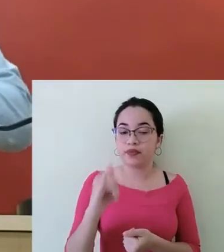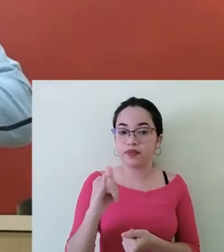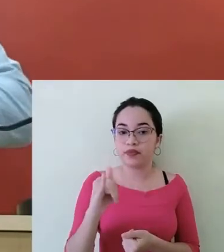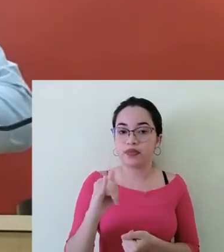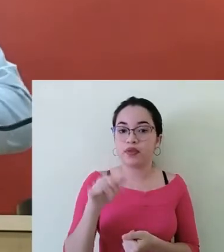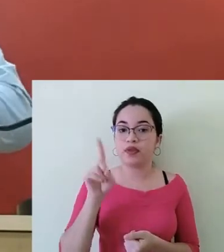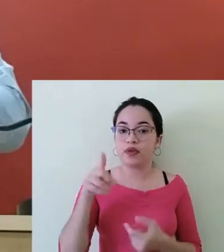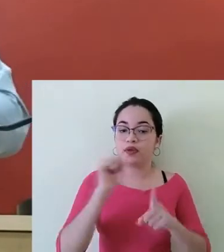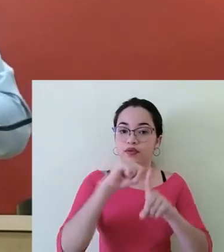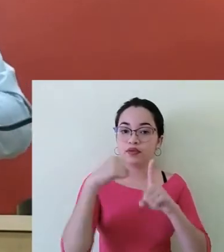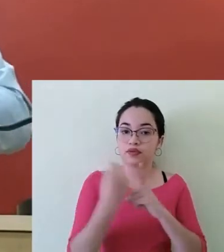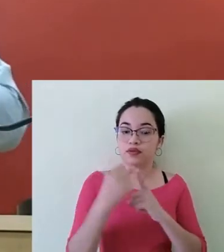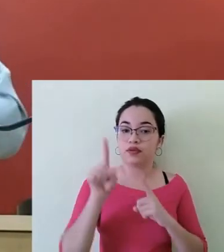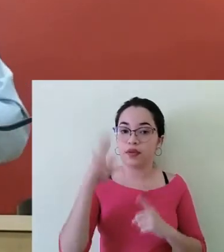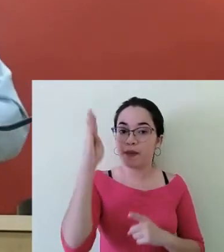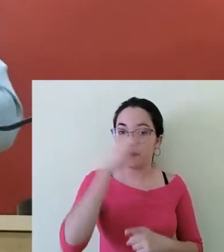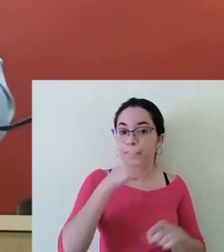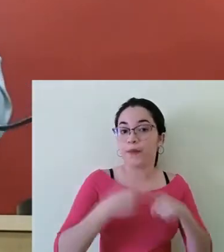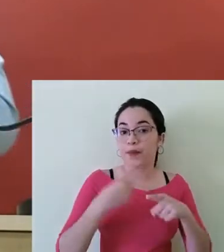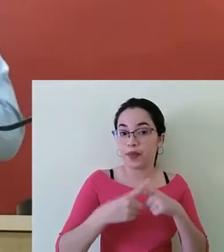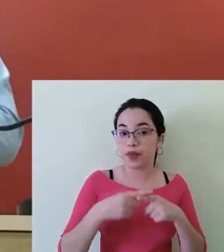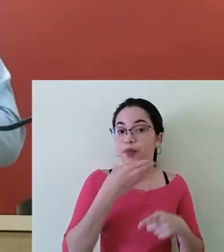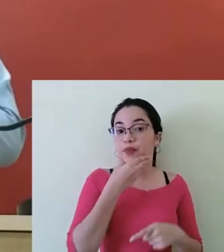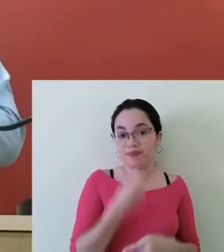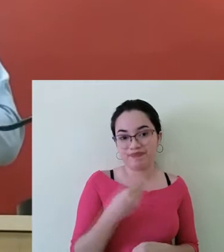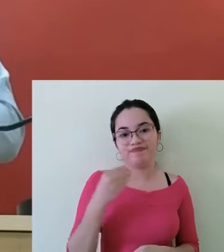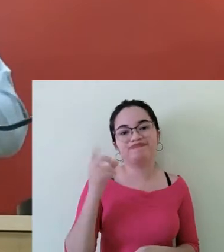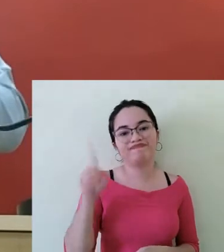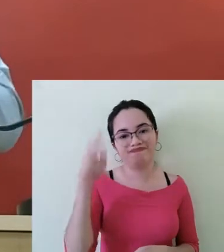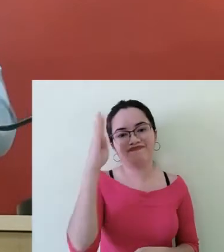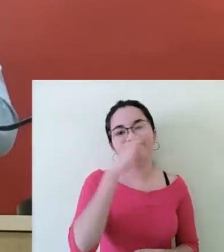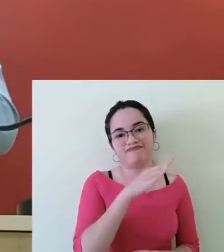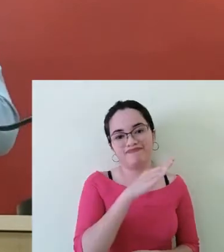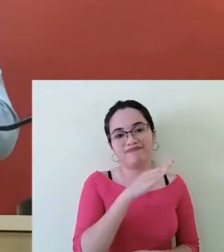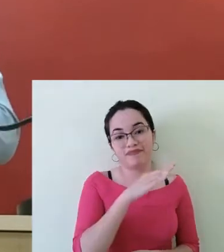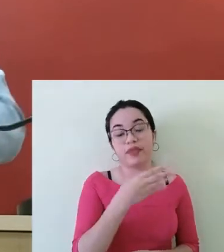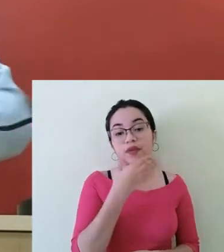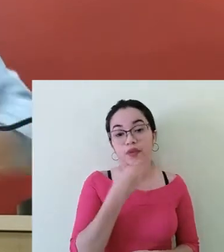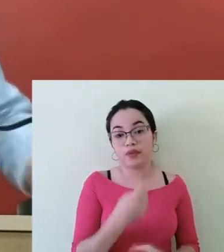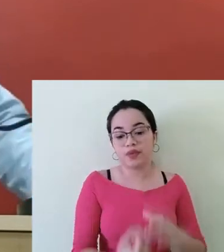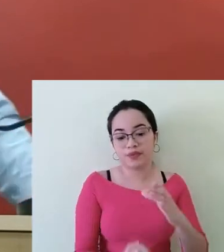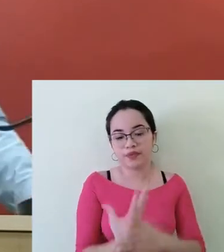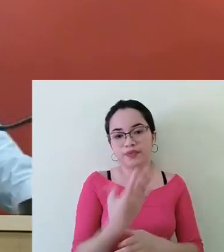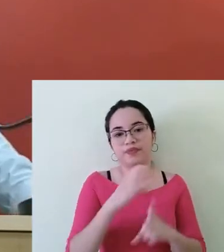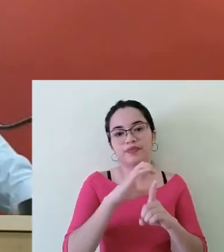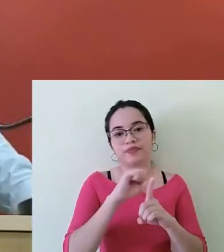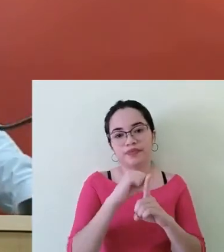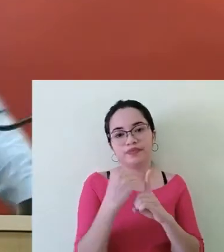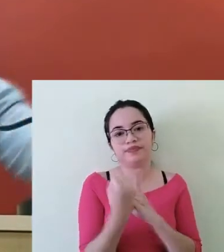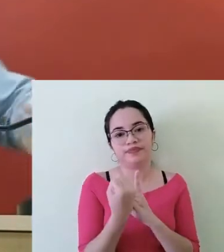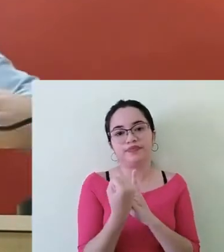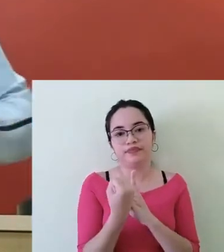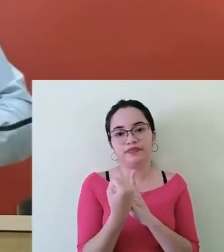diz é que a sociedade é má porque o homem é mau. É o homem que produz a